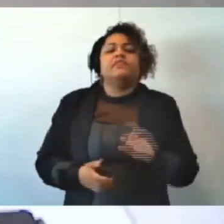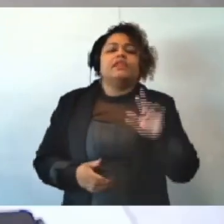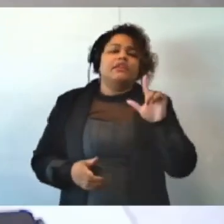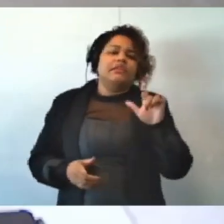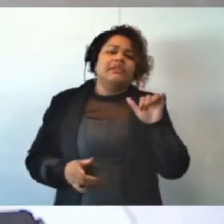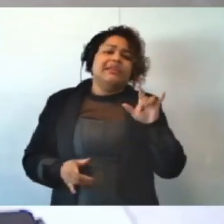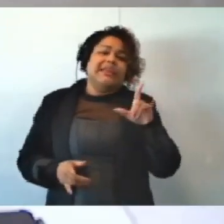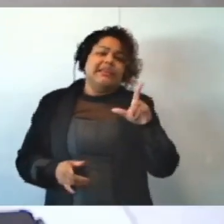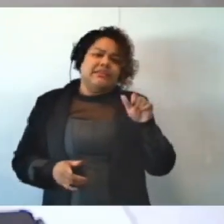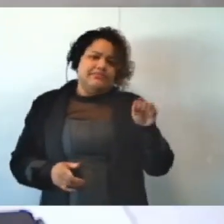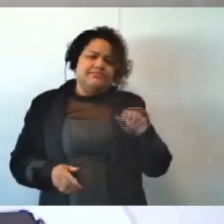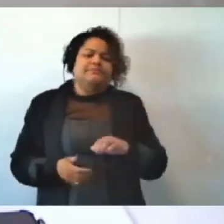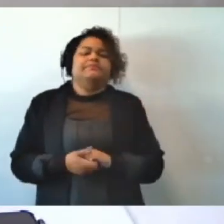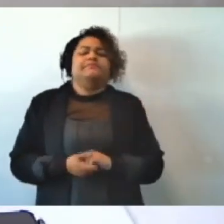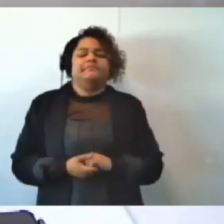Uma coisa importante para ser colocada.